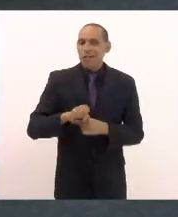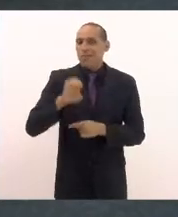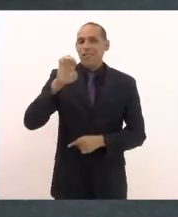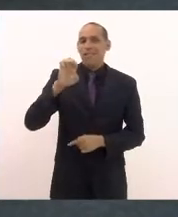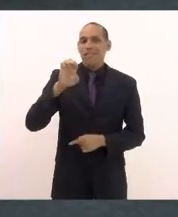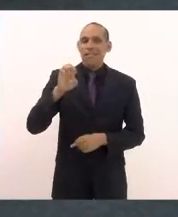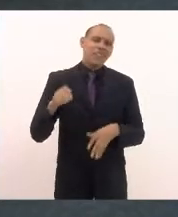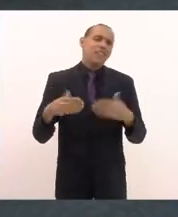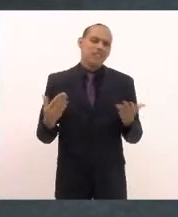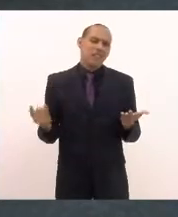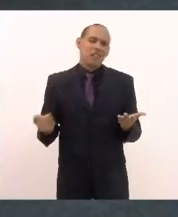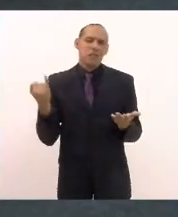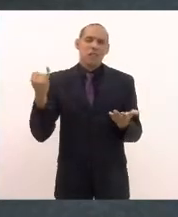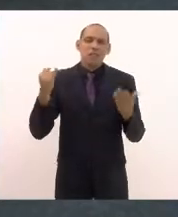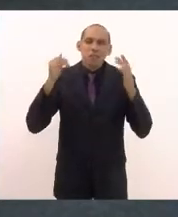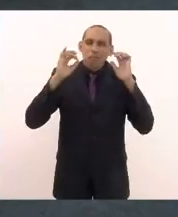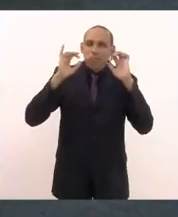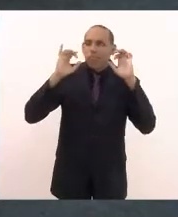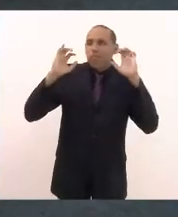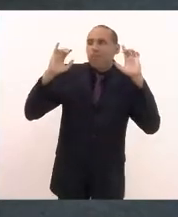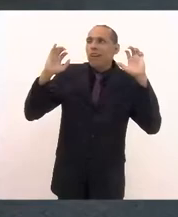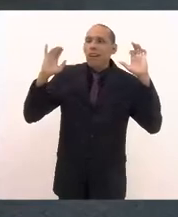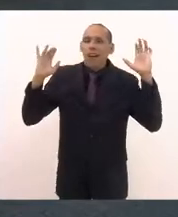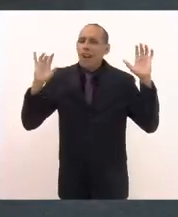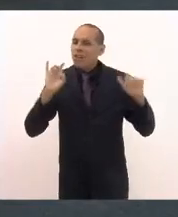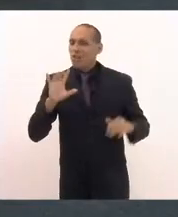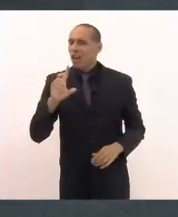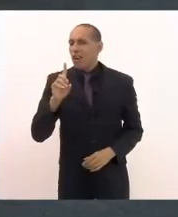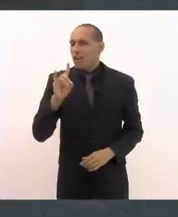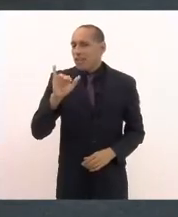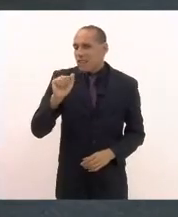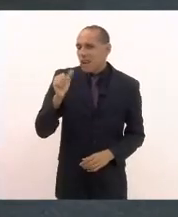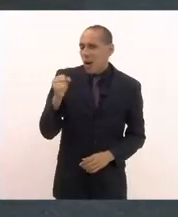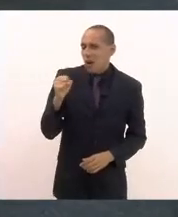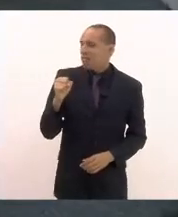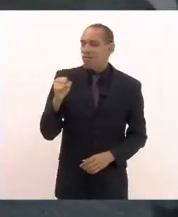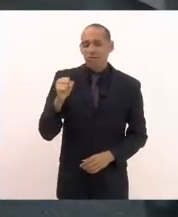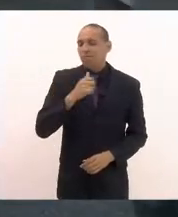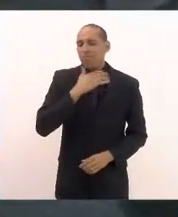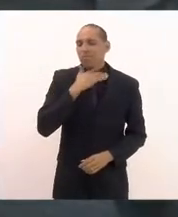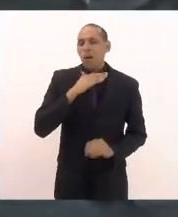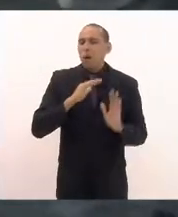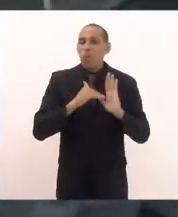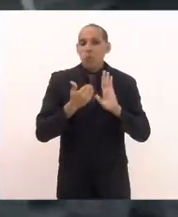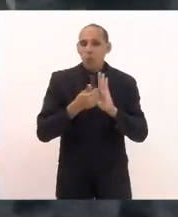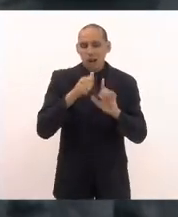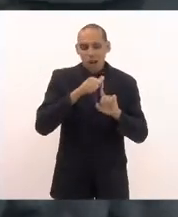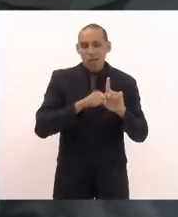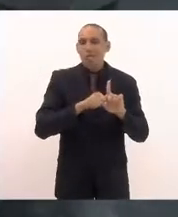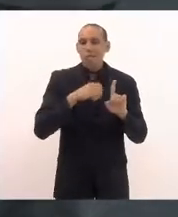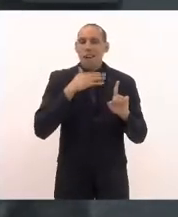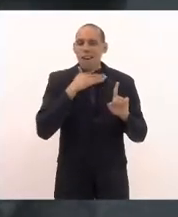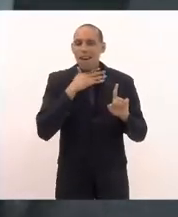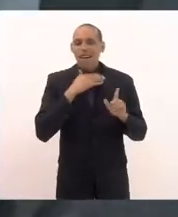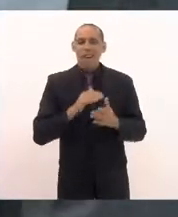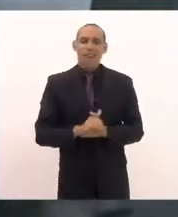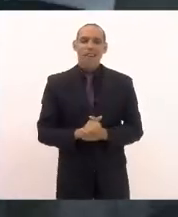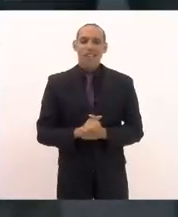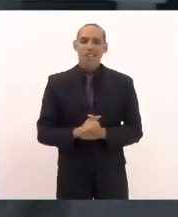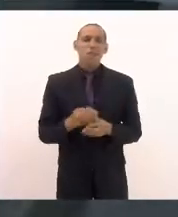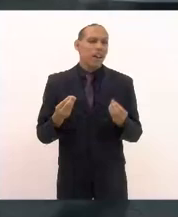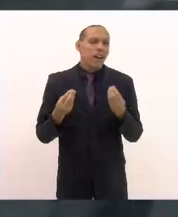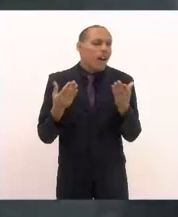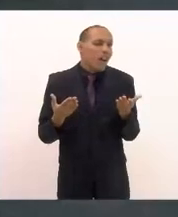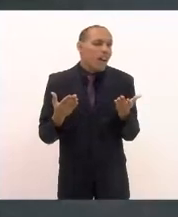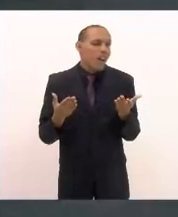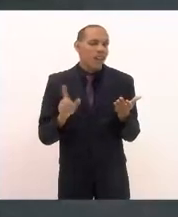é importante vislumbrar não só o dia 8, mas o mês de março em si, para que a gente possa pautar os